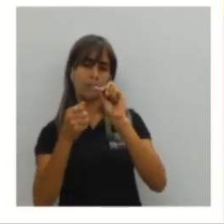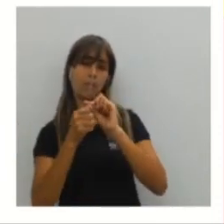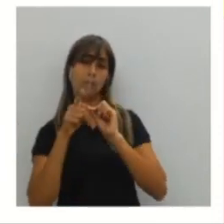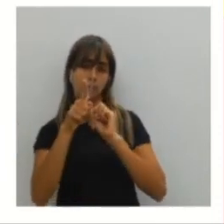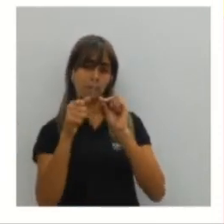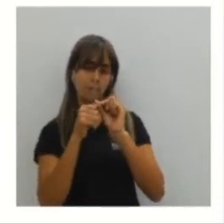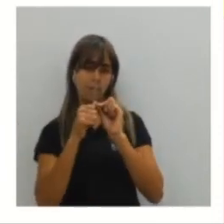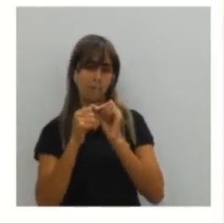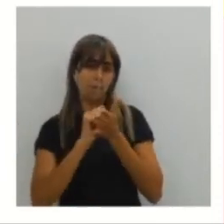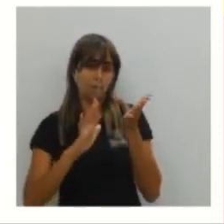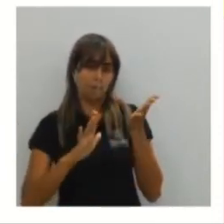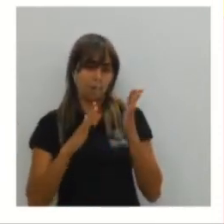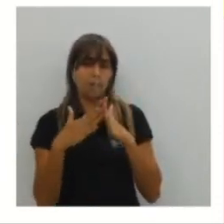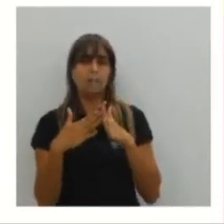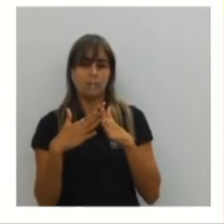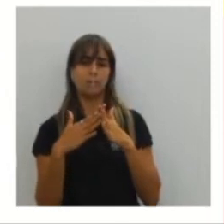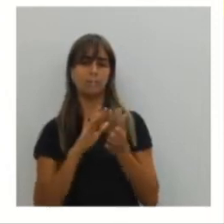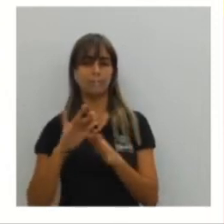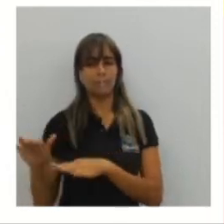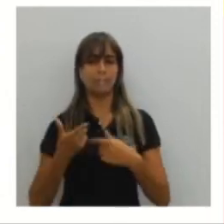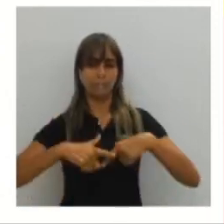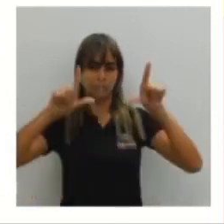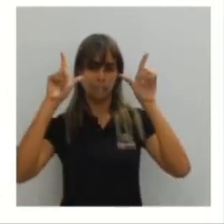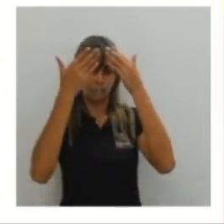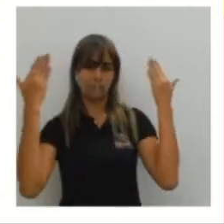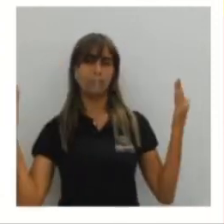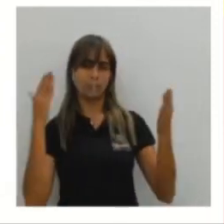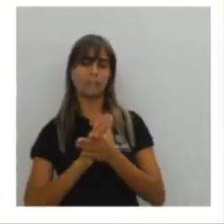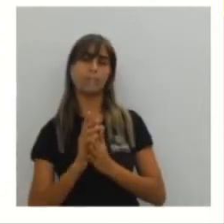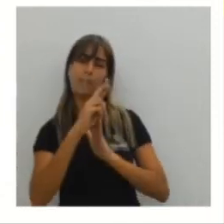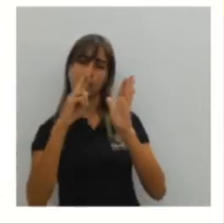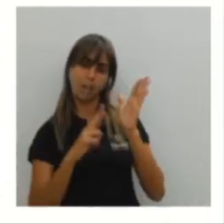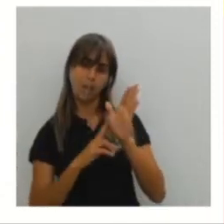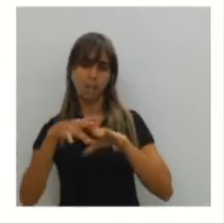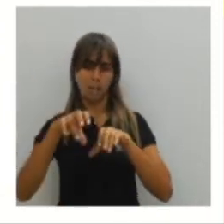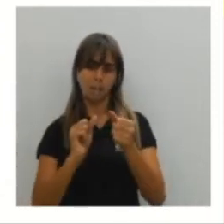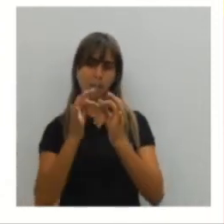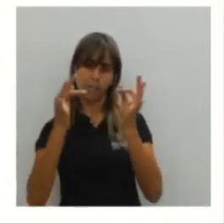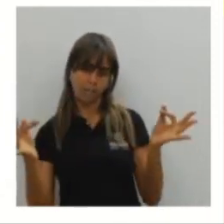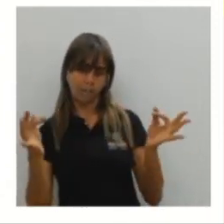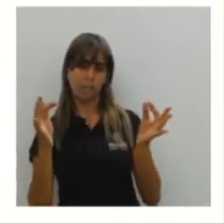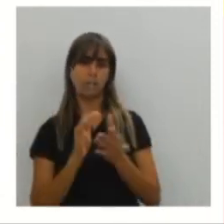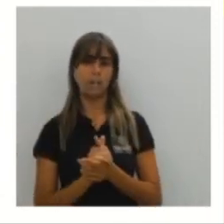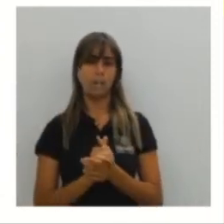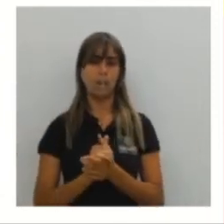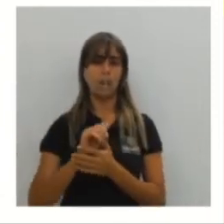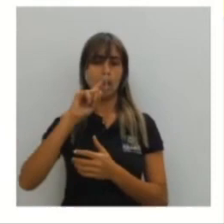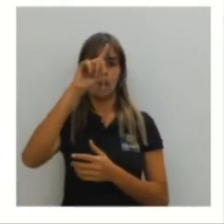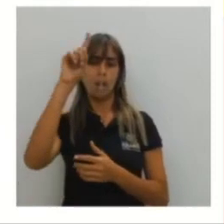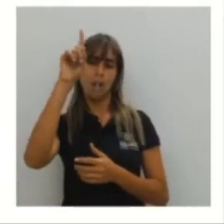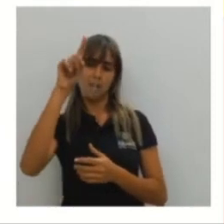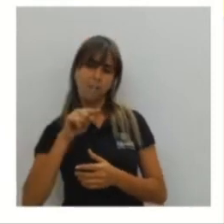fez a sua lição de casa? Beleza? Próxima tela, a gente tem aí as regras de formação de frases no modo